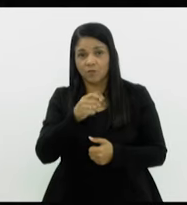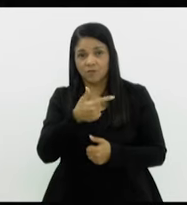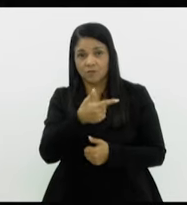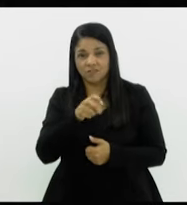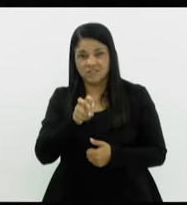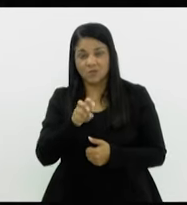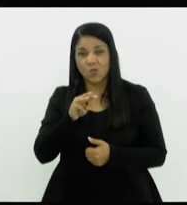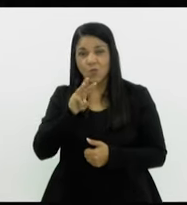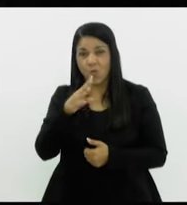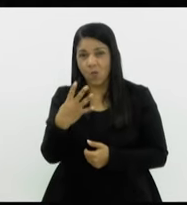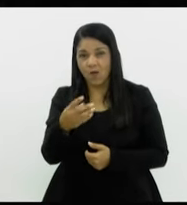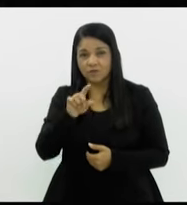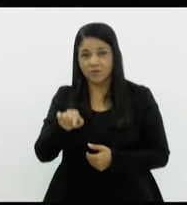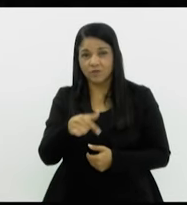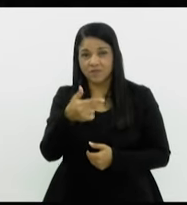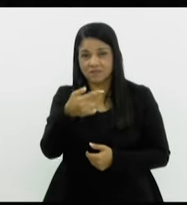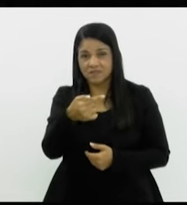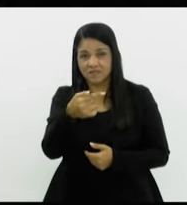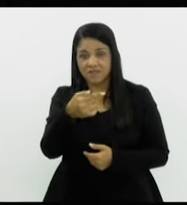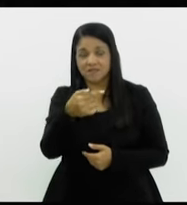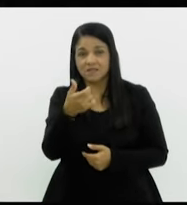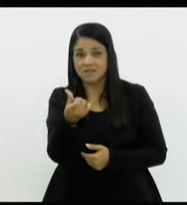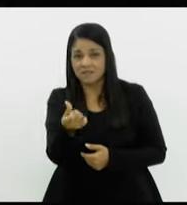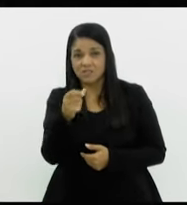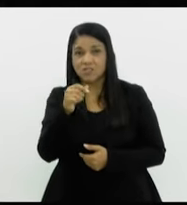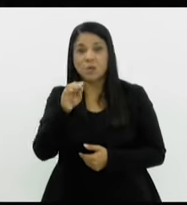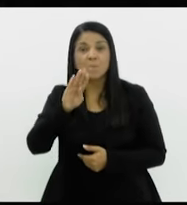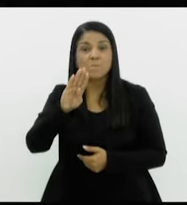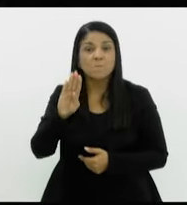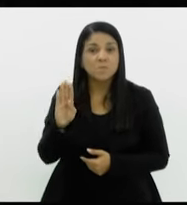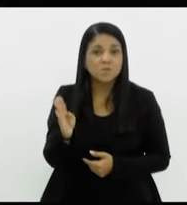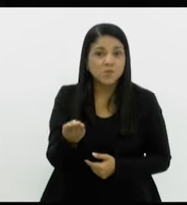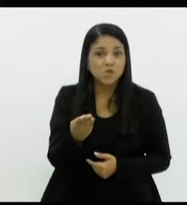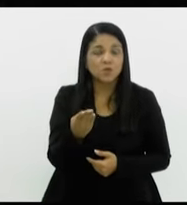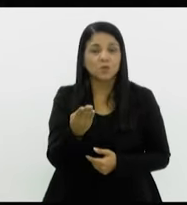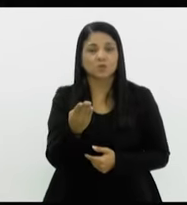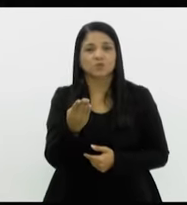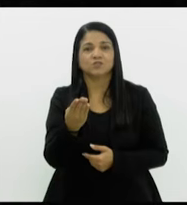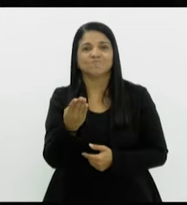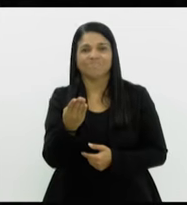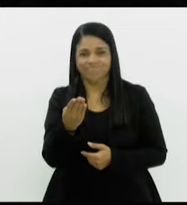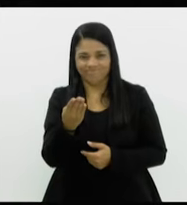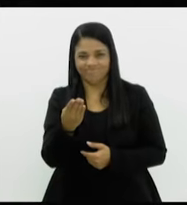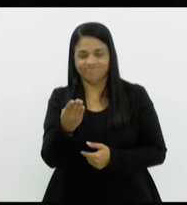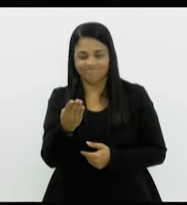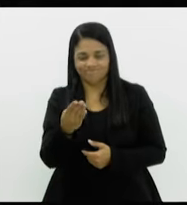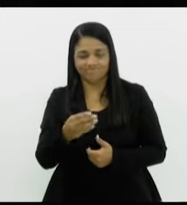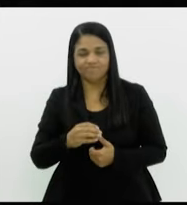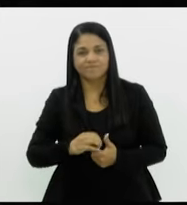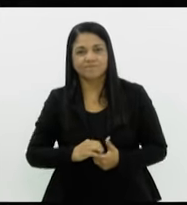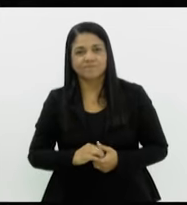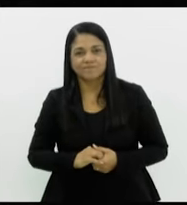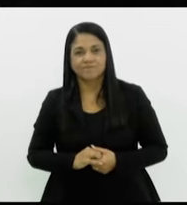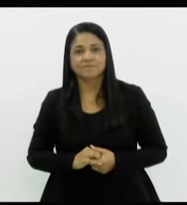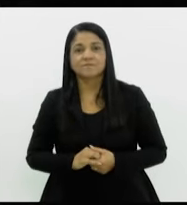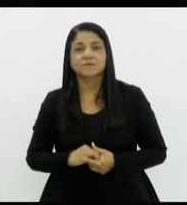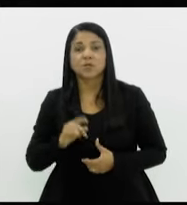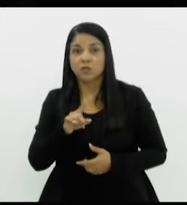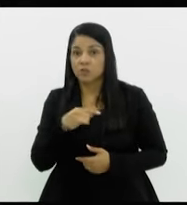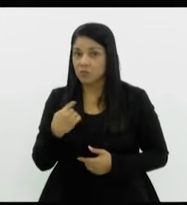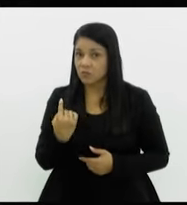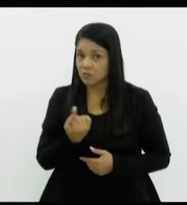de 4,76 bilhões, considerando única e exclusivamente o resultado primário. Nós,